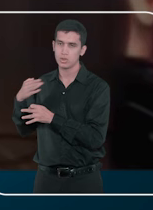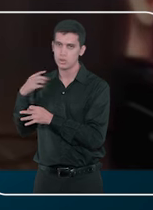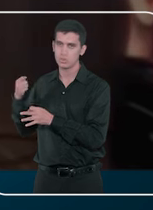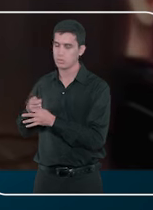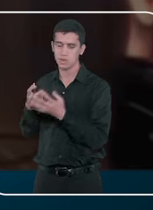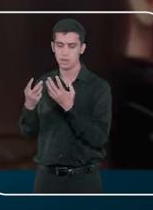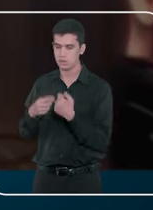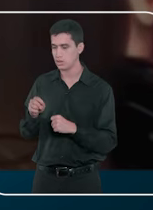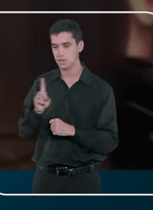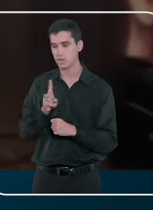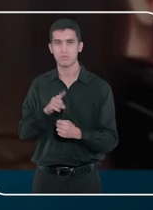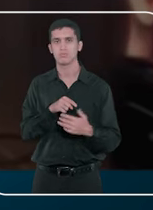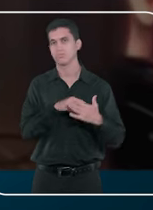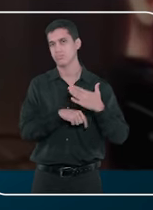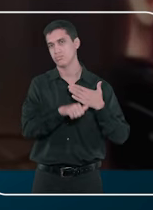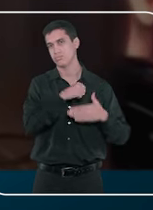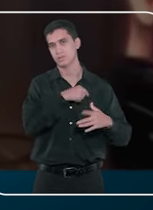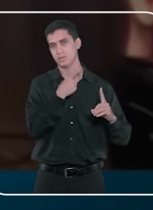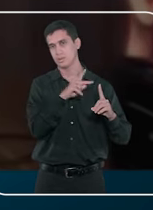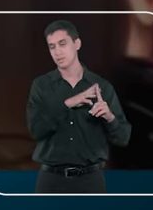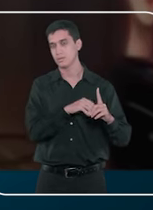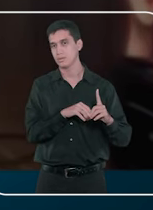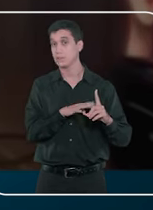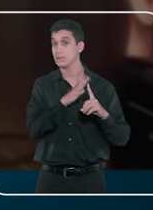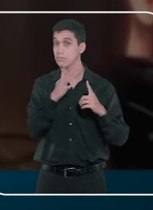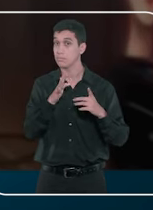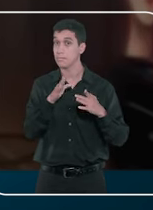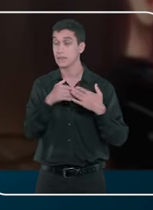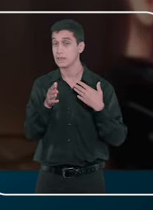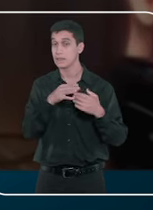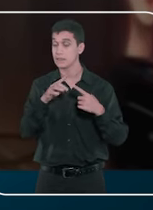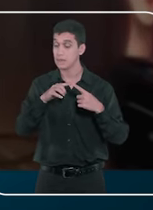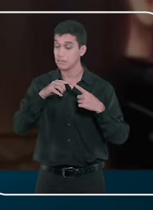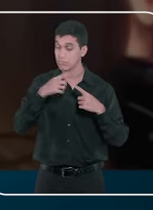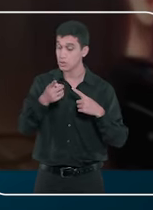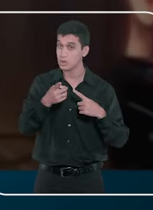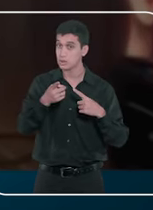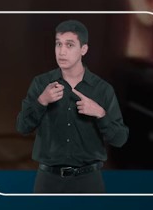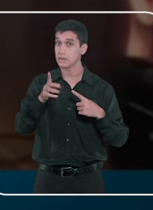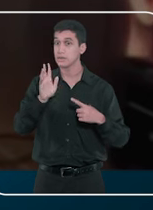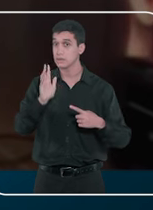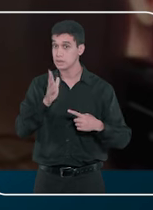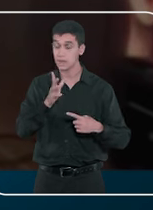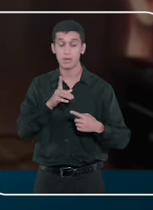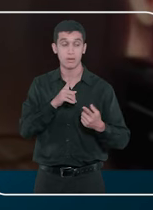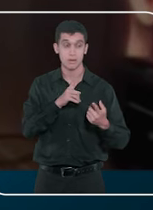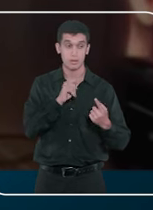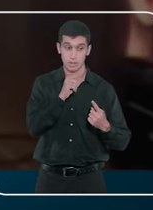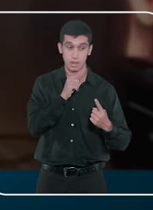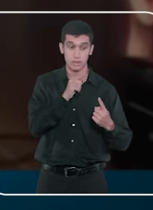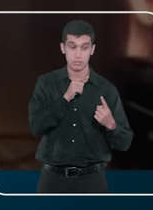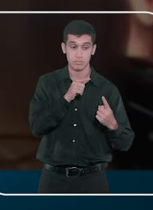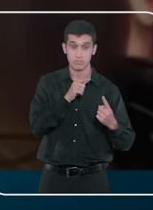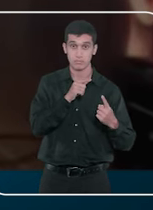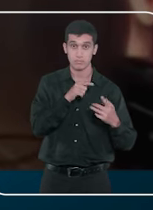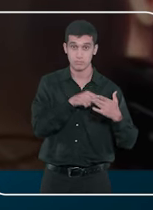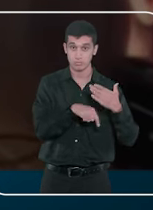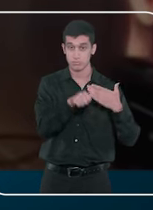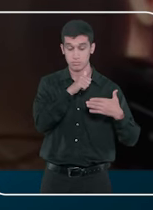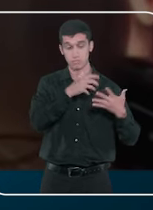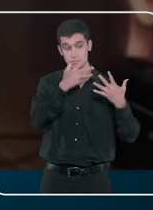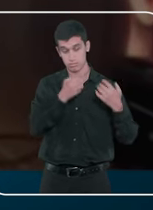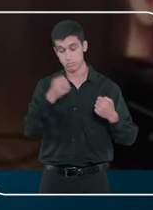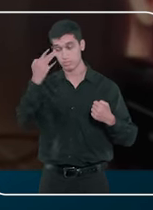esta lealdade necessária. Mesmo depois de celebrado o acordo, ainda assim é possível